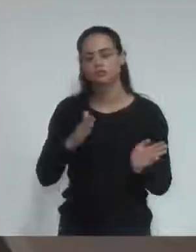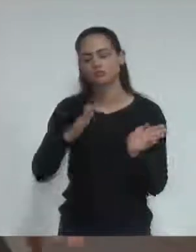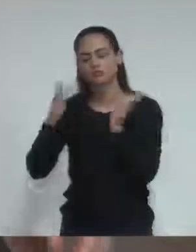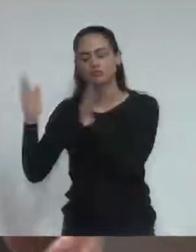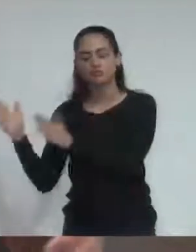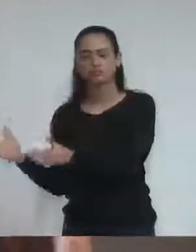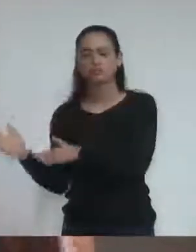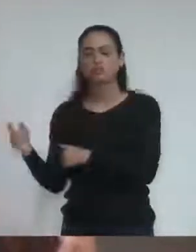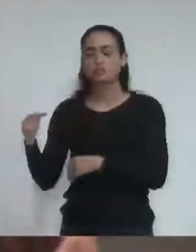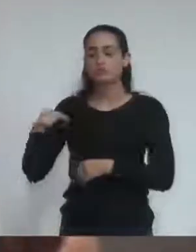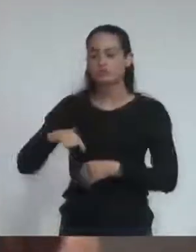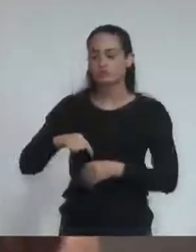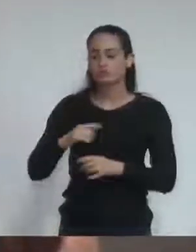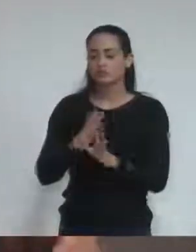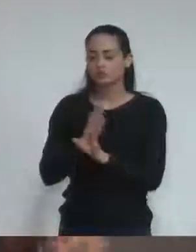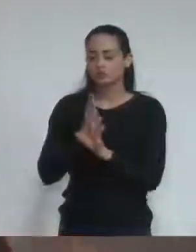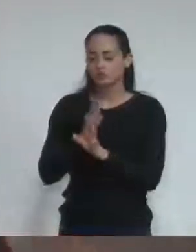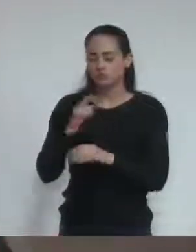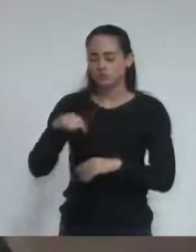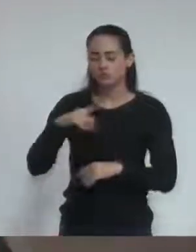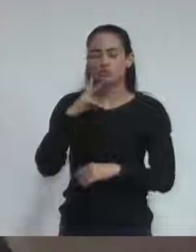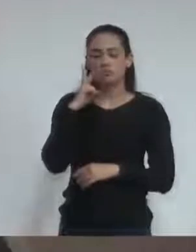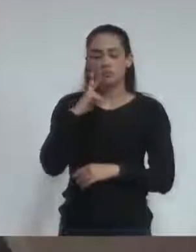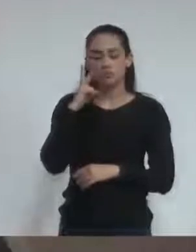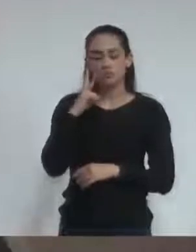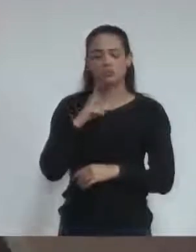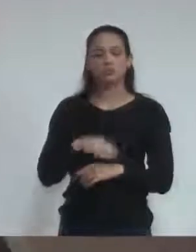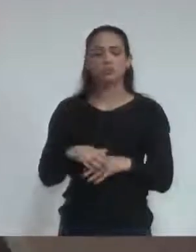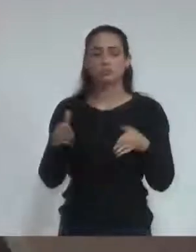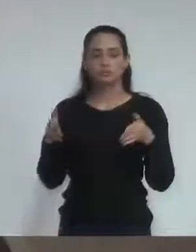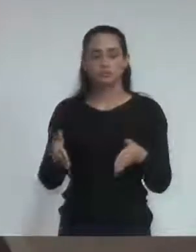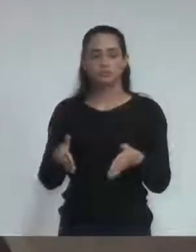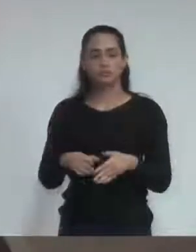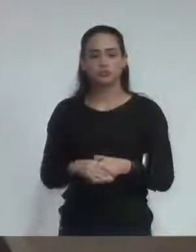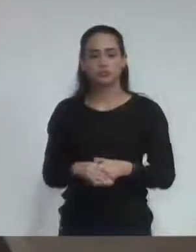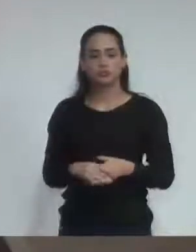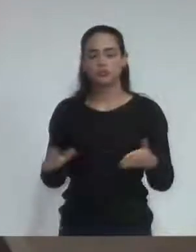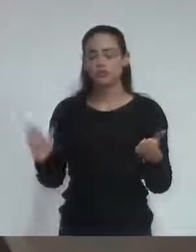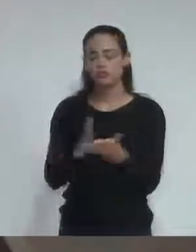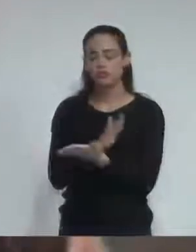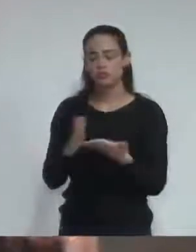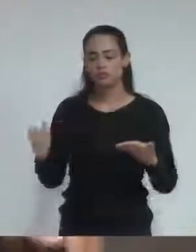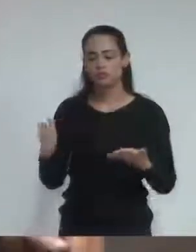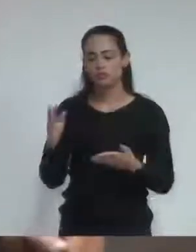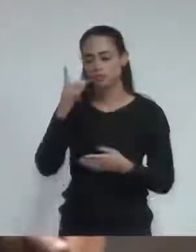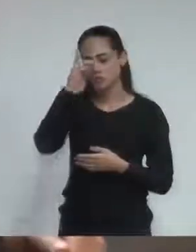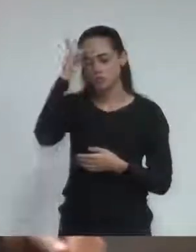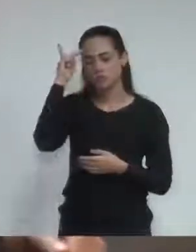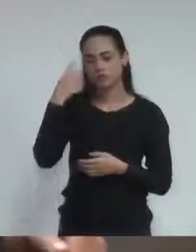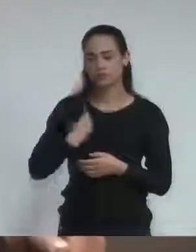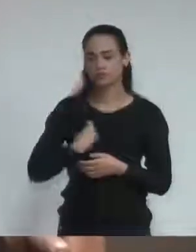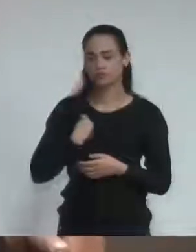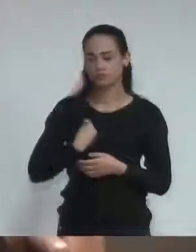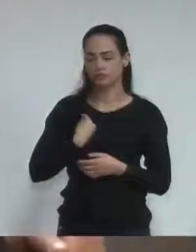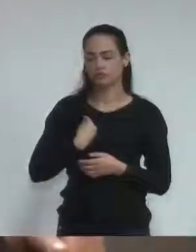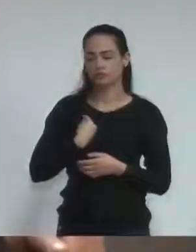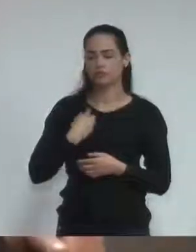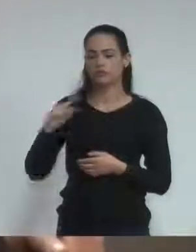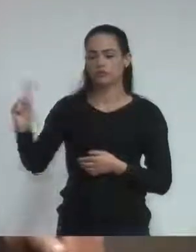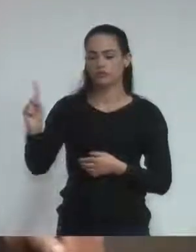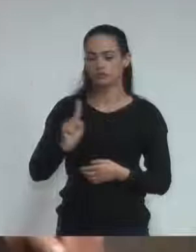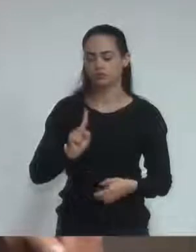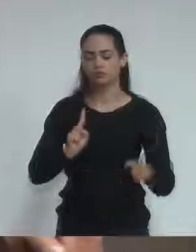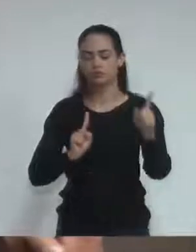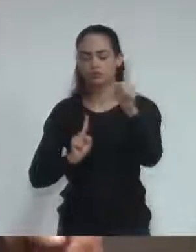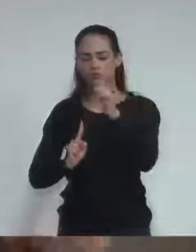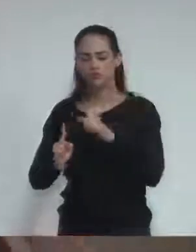município, a gente teve hoje aqui algumas pessoas que vieram receber, no caso especialmente de uma das moções, né, do Júlio e das